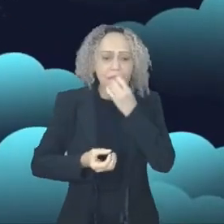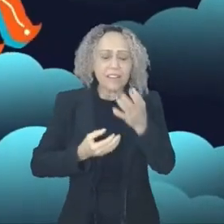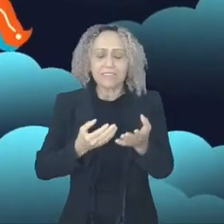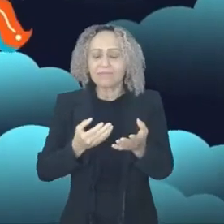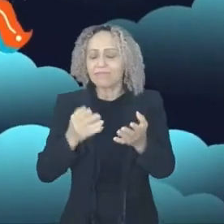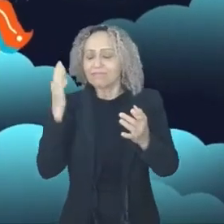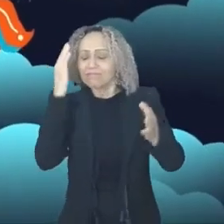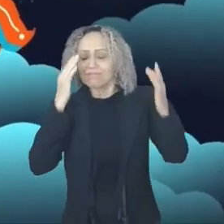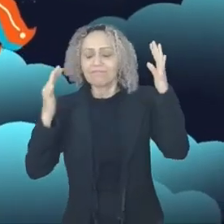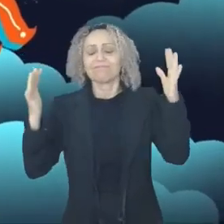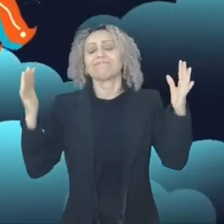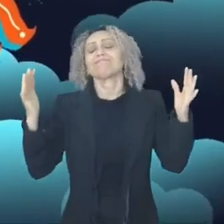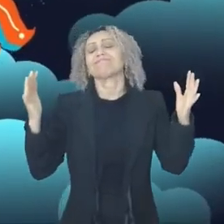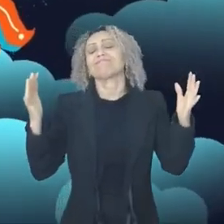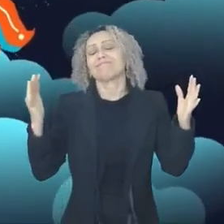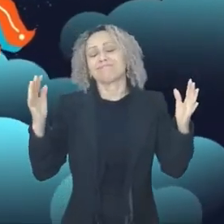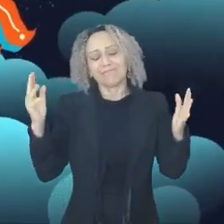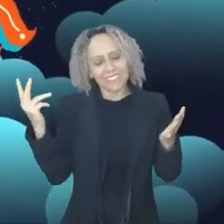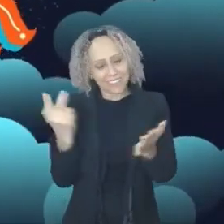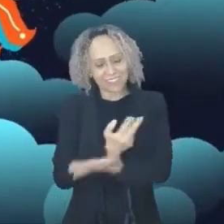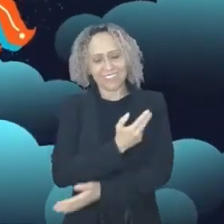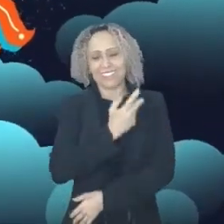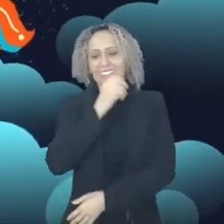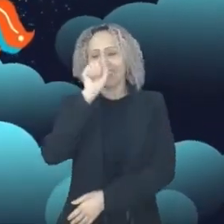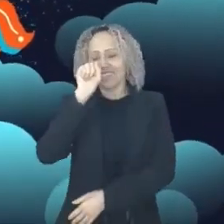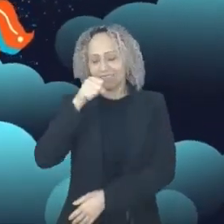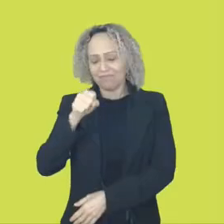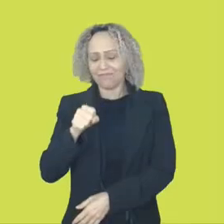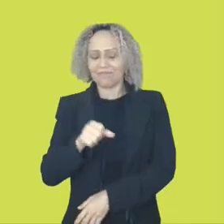tenho sonhos pra viver.